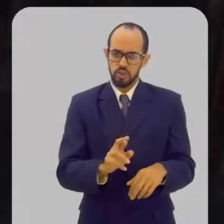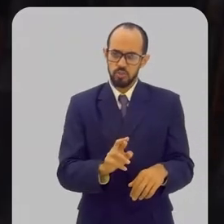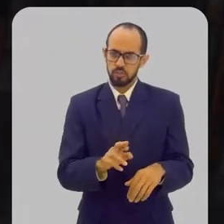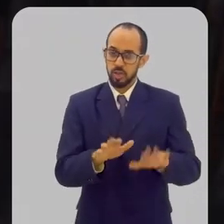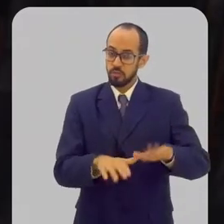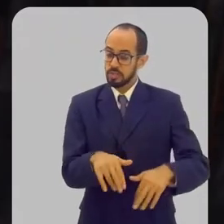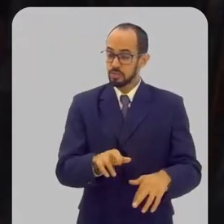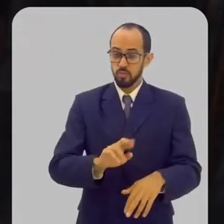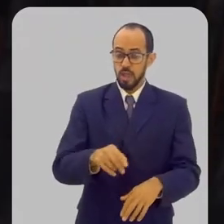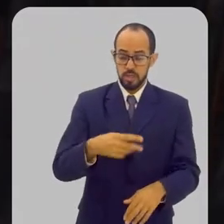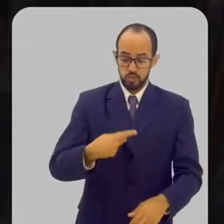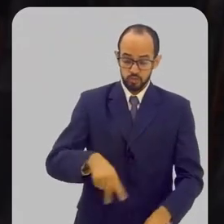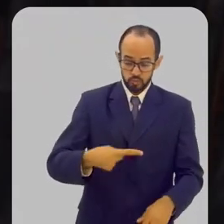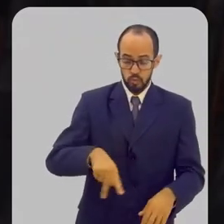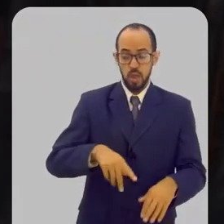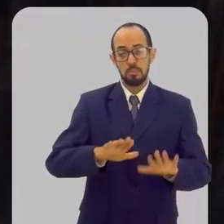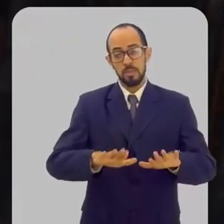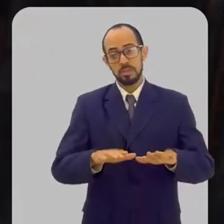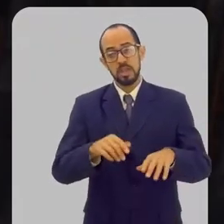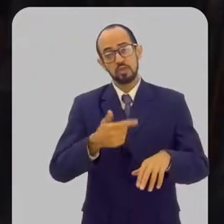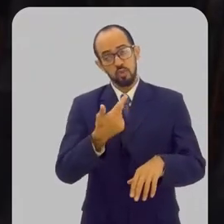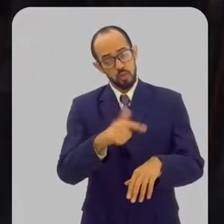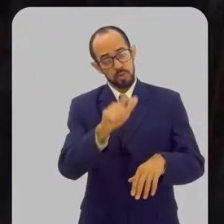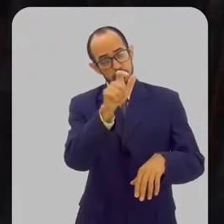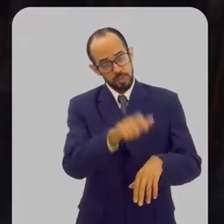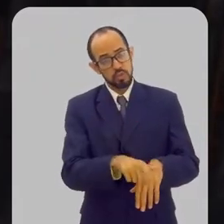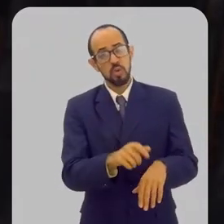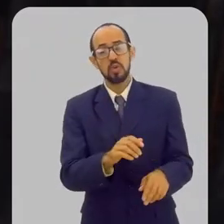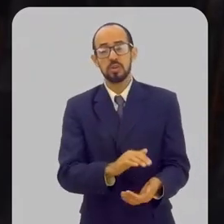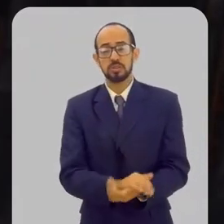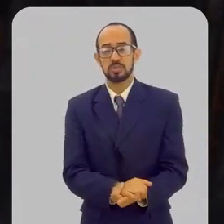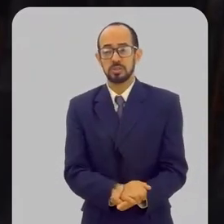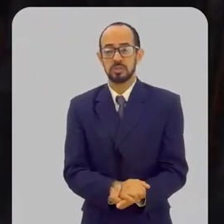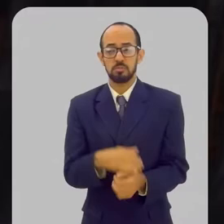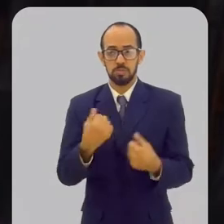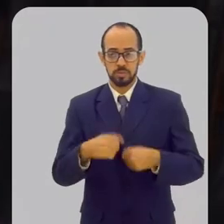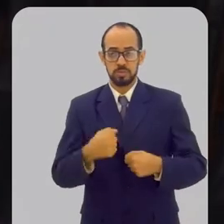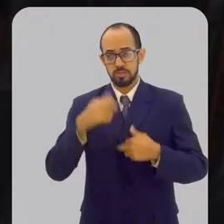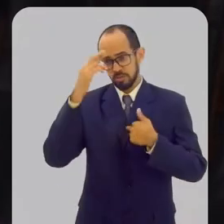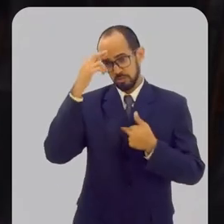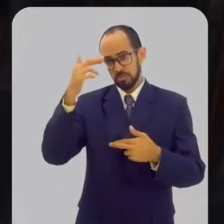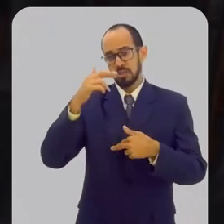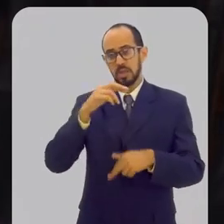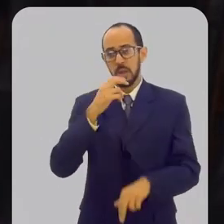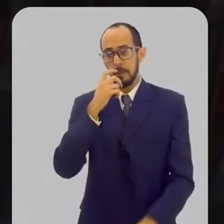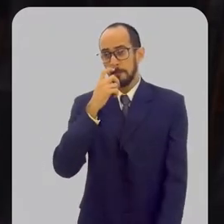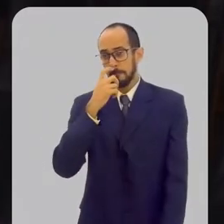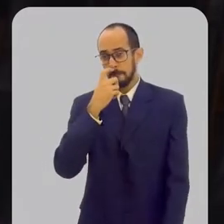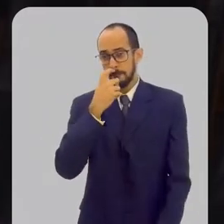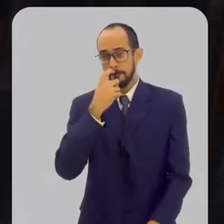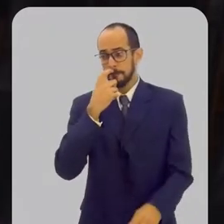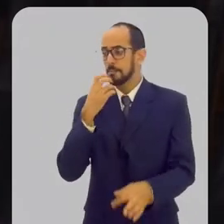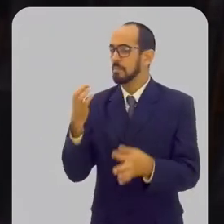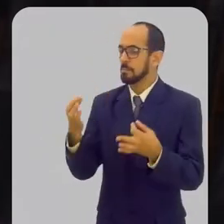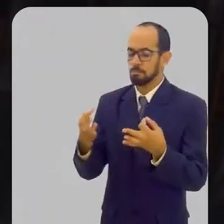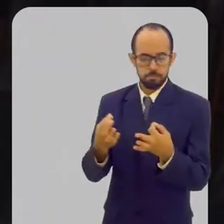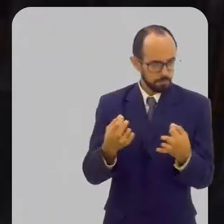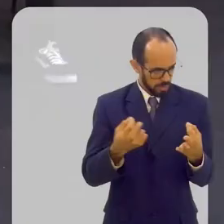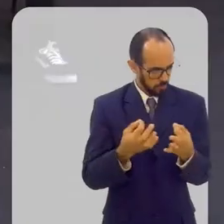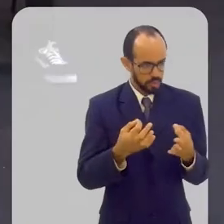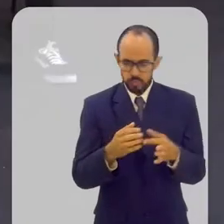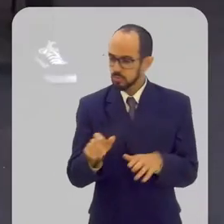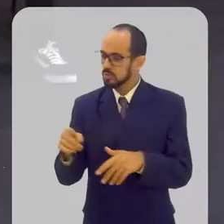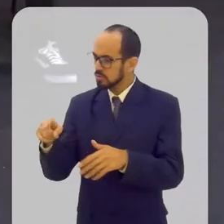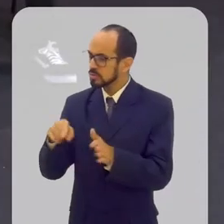não ser a sua, mas é de outras, né? É de outras pessoas, e você tem que respeitar. Perfeito. Né? E você? Isso é